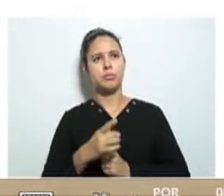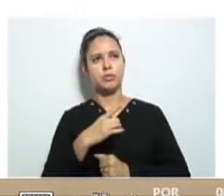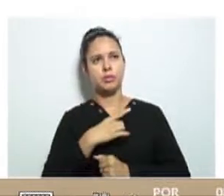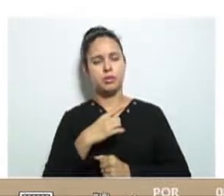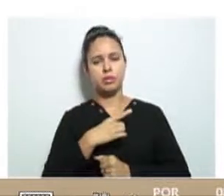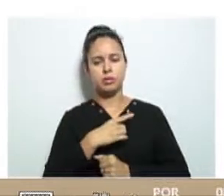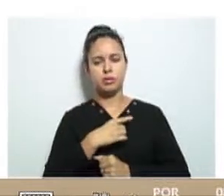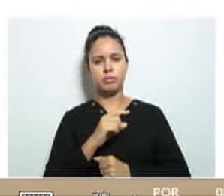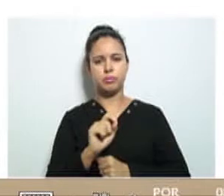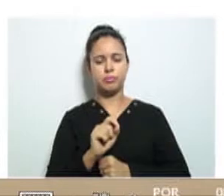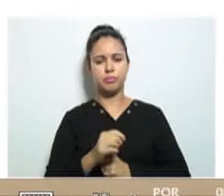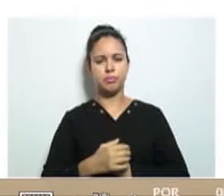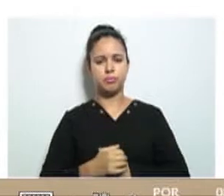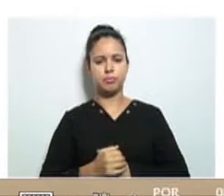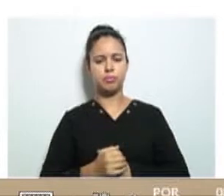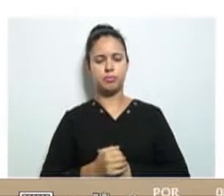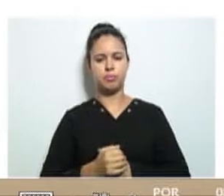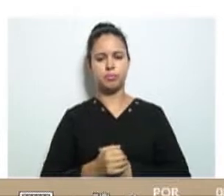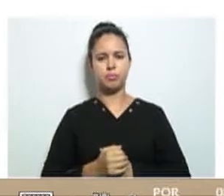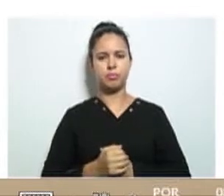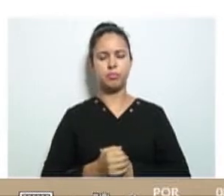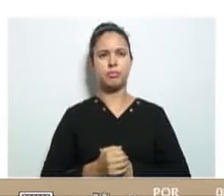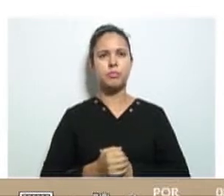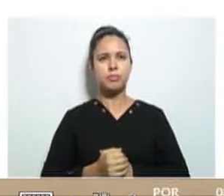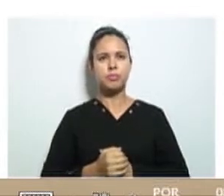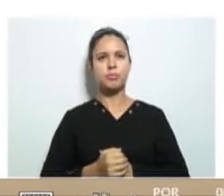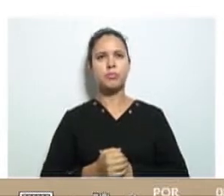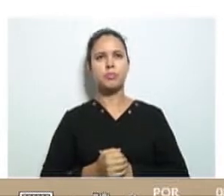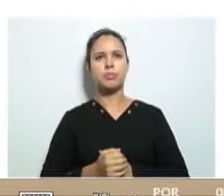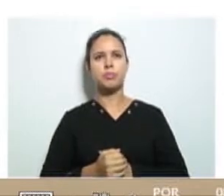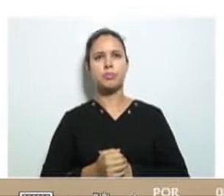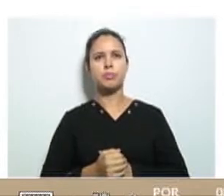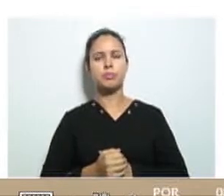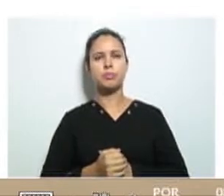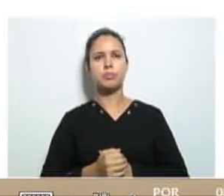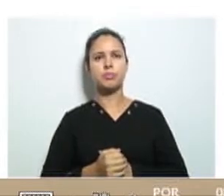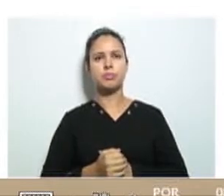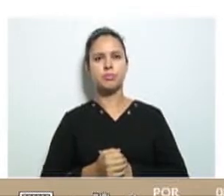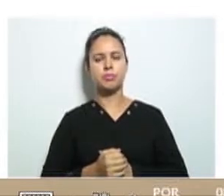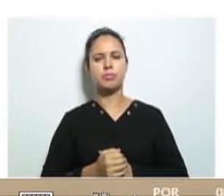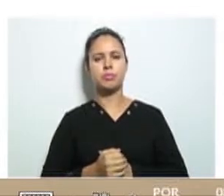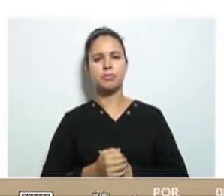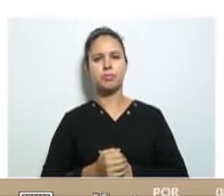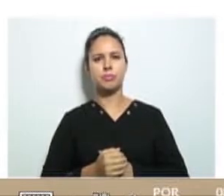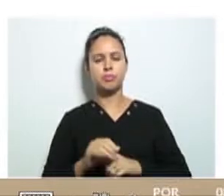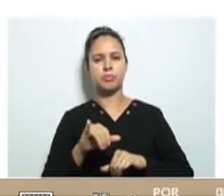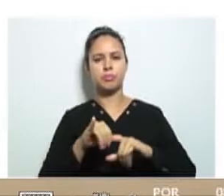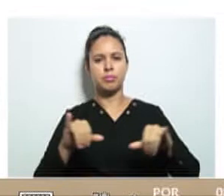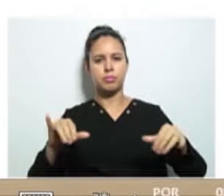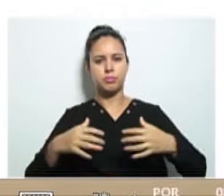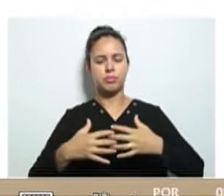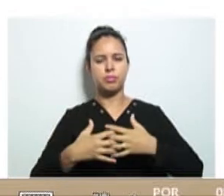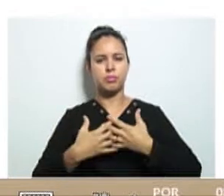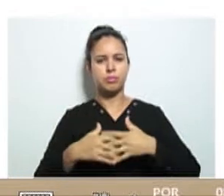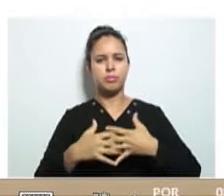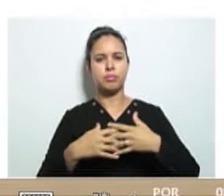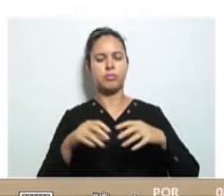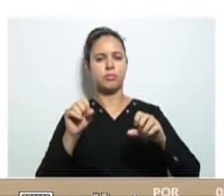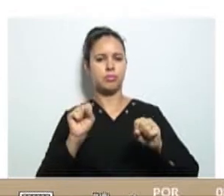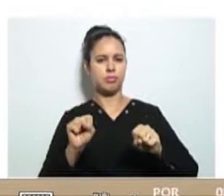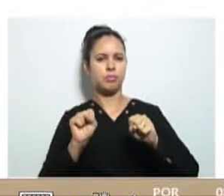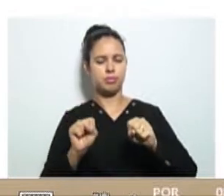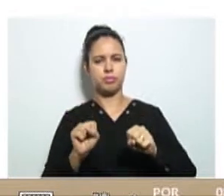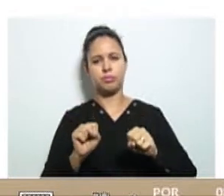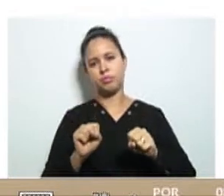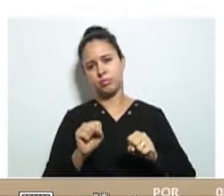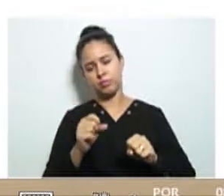i9, mas o i7 ele é um dos melhores que a gente tem no mercado aí, tá? Por isso que eu digo que o IFRO tá podendo, né? E aí a